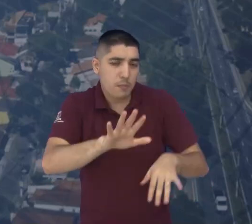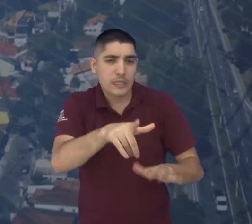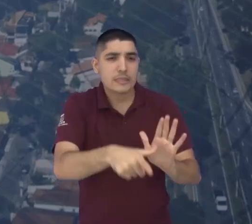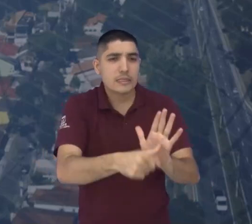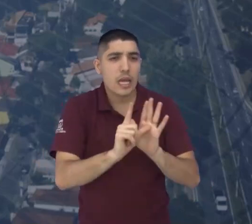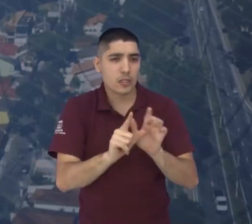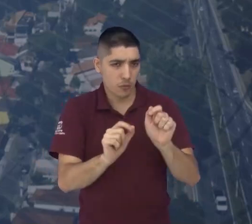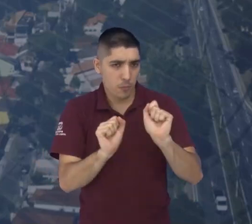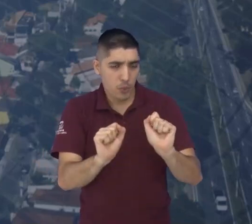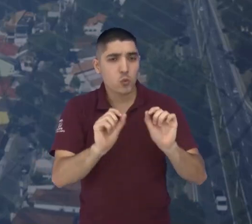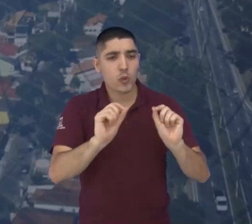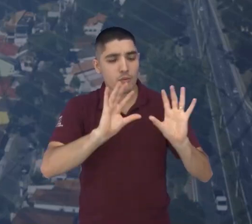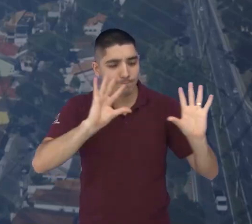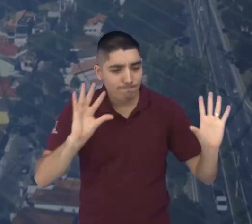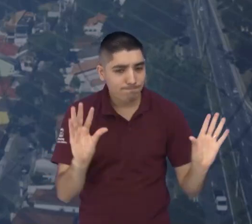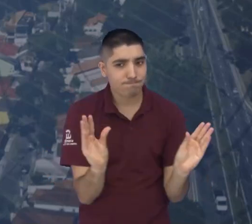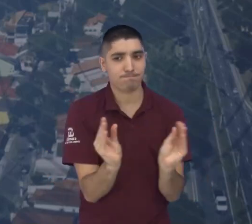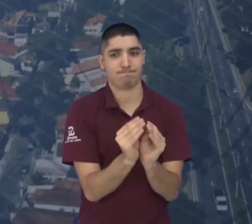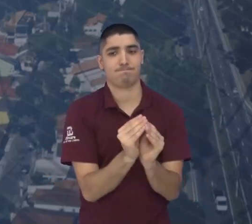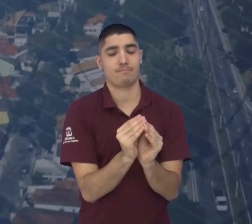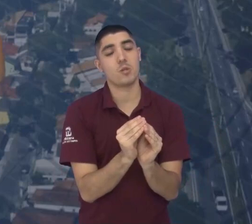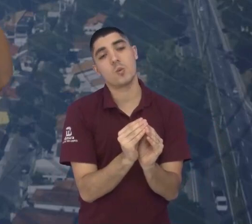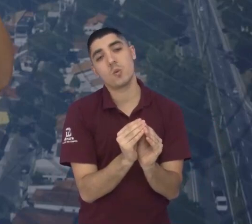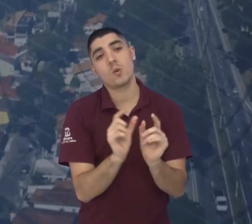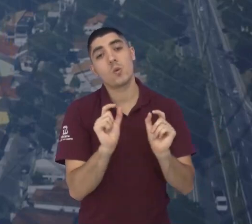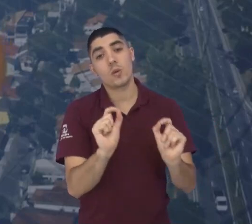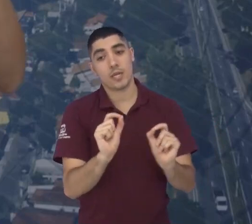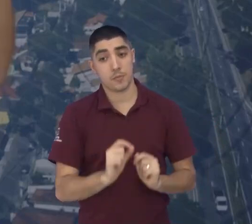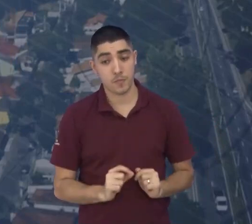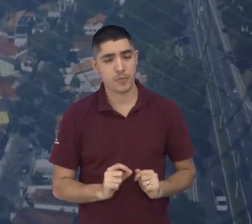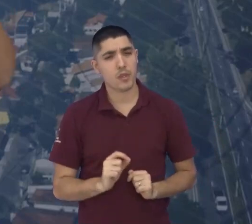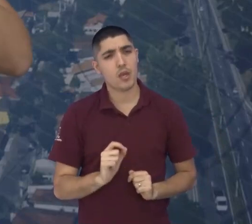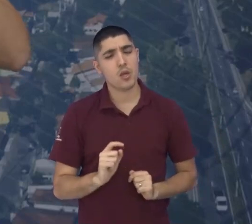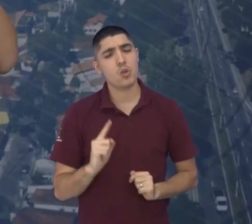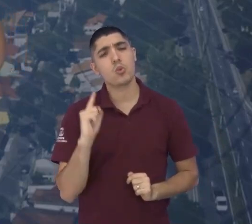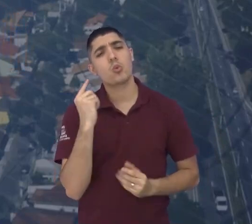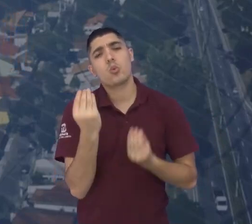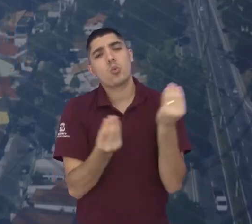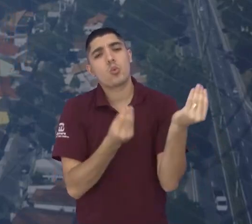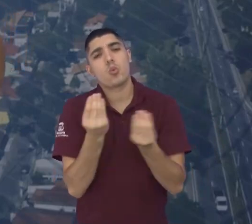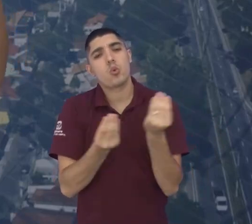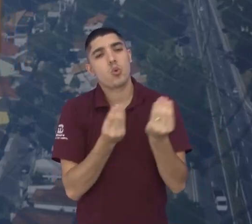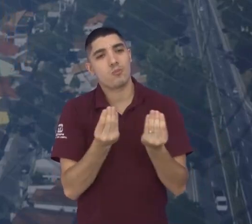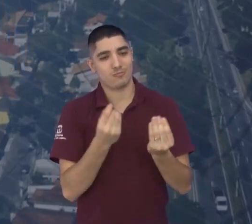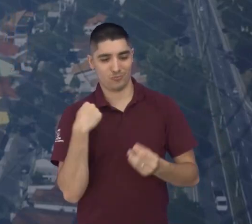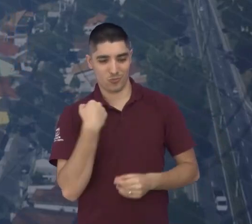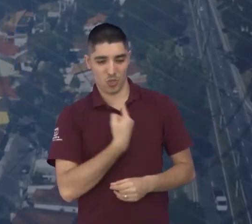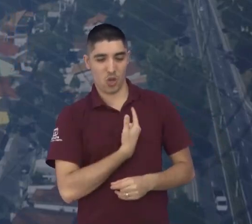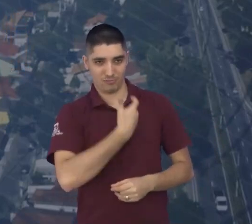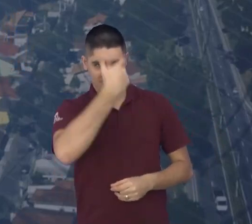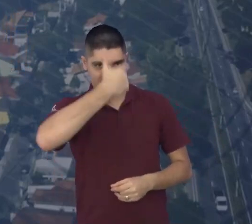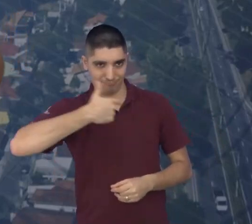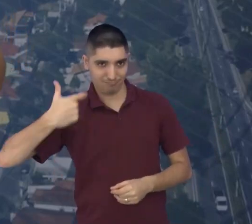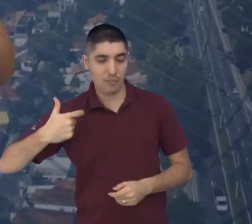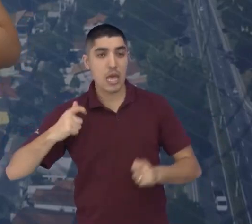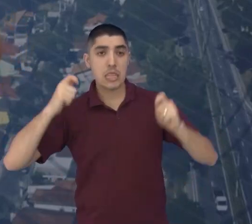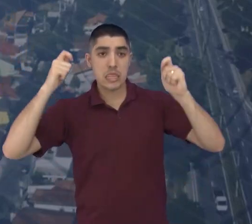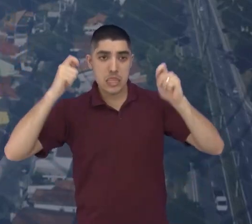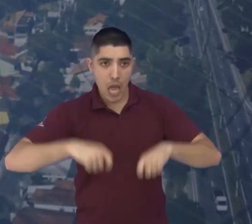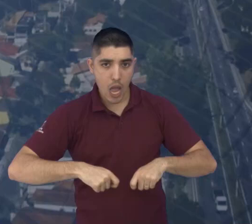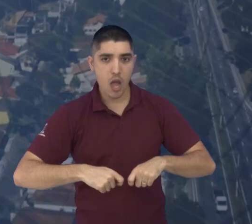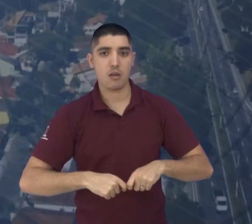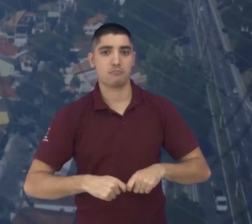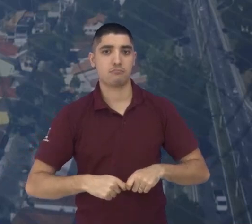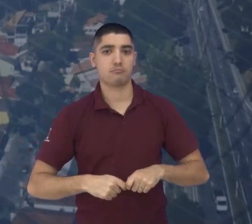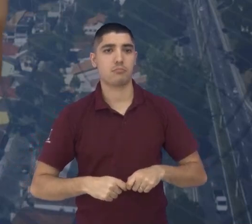uma conclusão, a gente falou sobre como que nós podemos, nossos cidadãos podemos nos apropriar disso, que nós